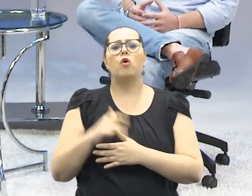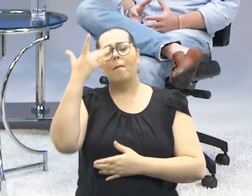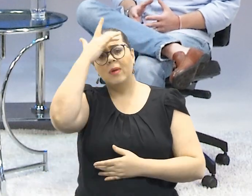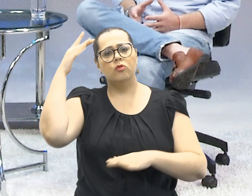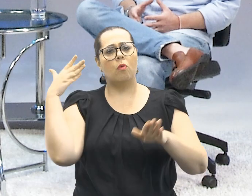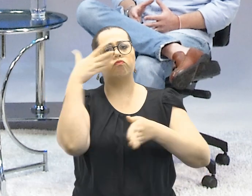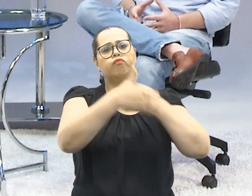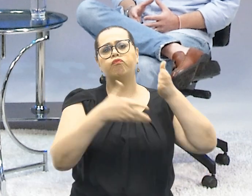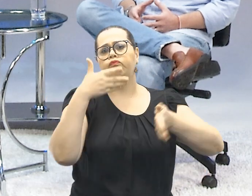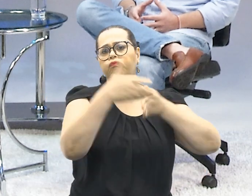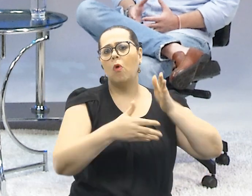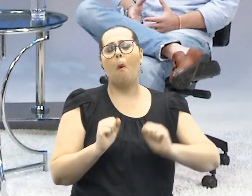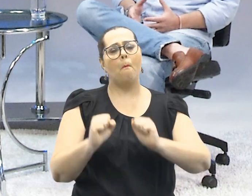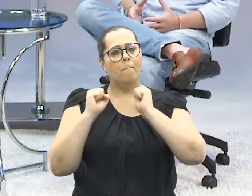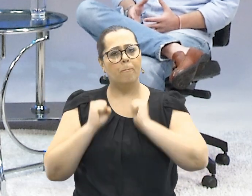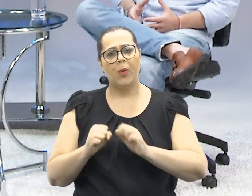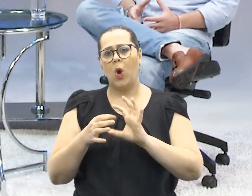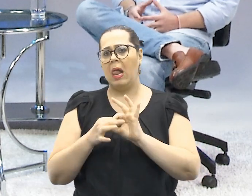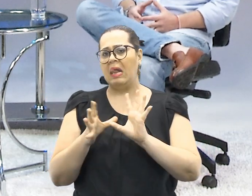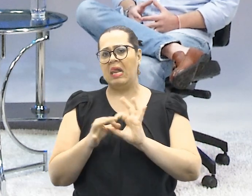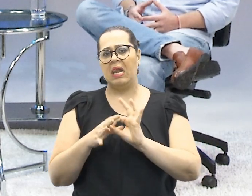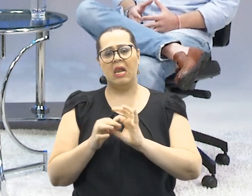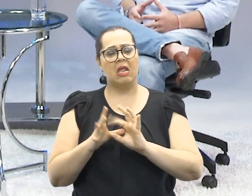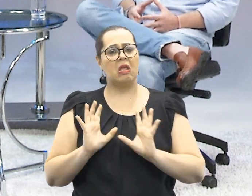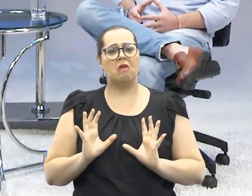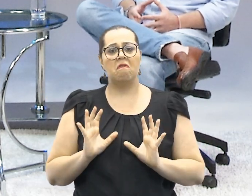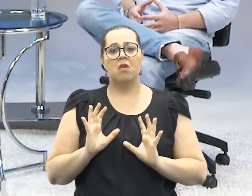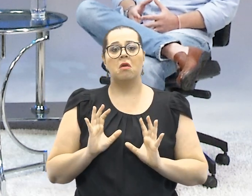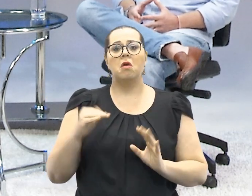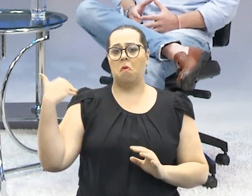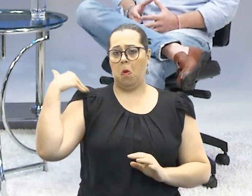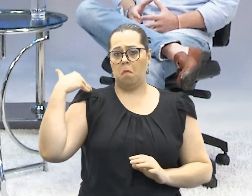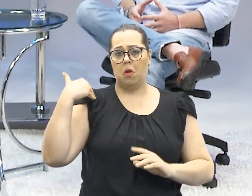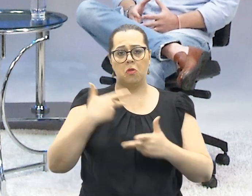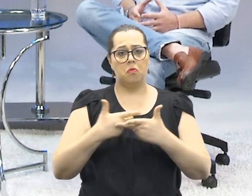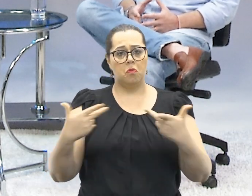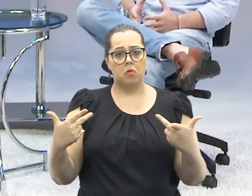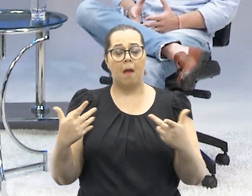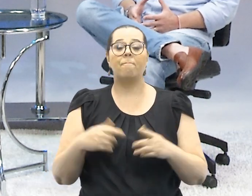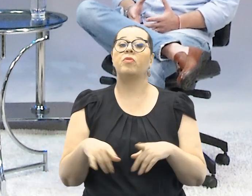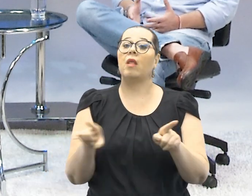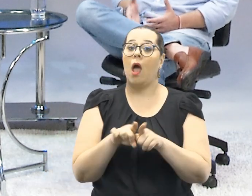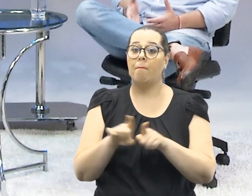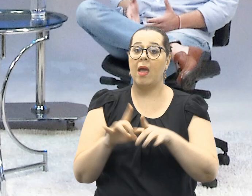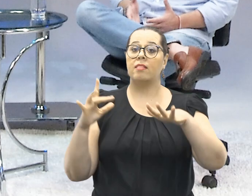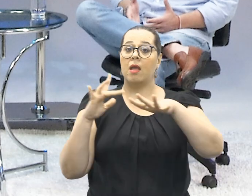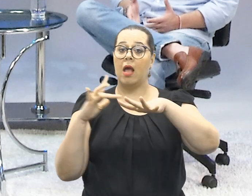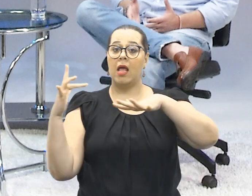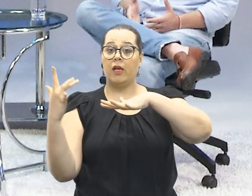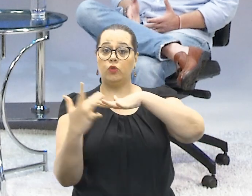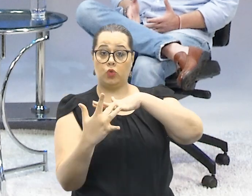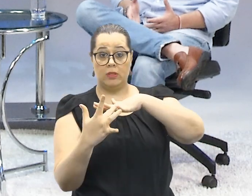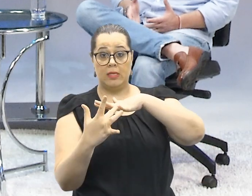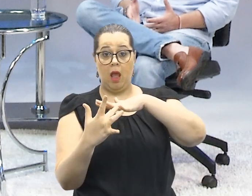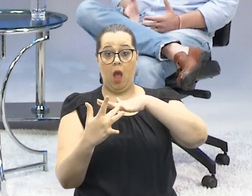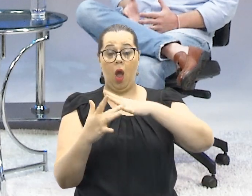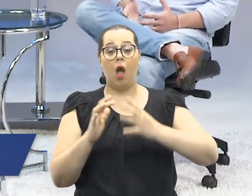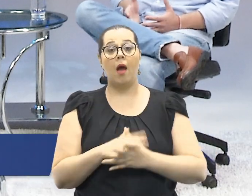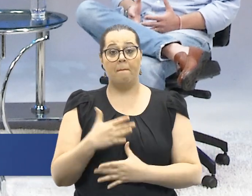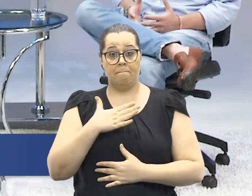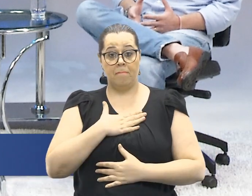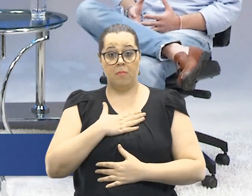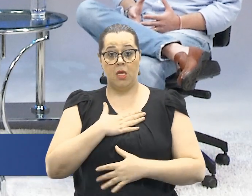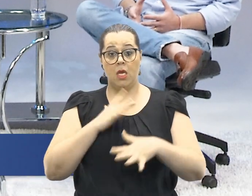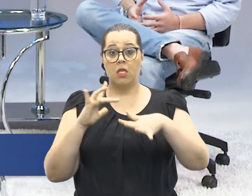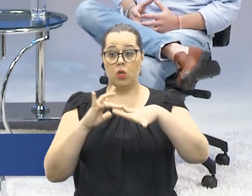os usuários dos programas municipais. E também nós temos os canais, as nossas redes sociais,